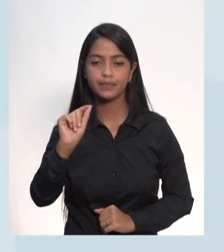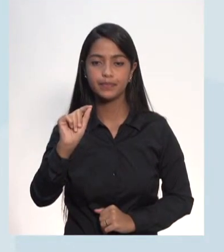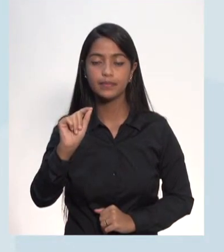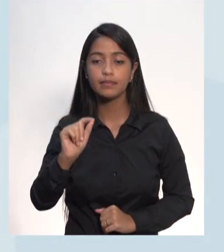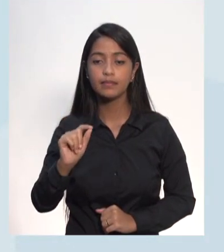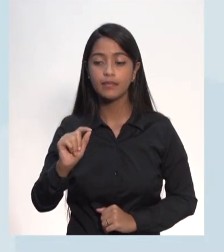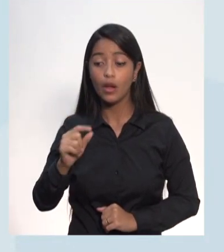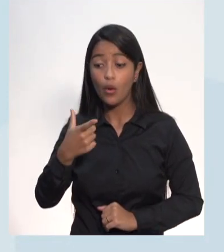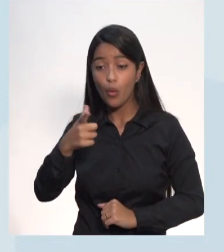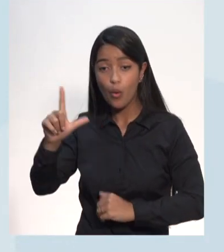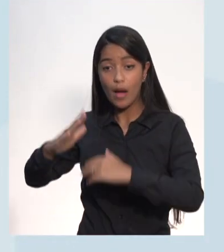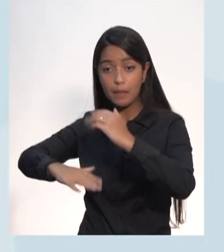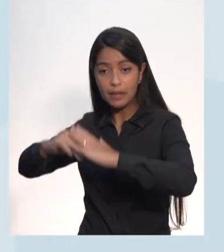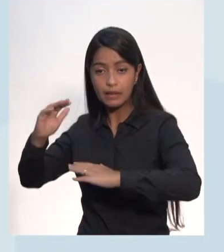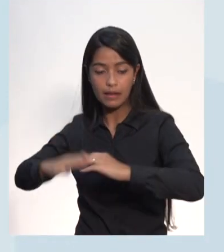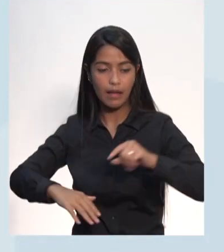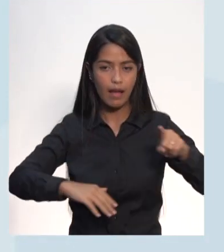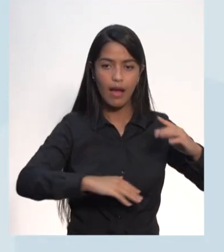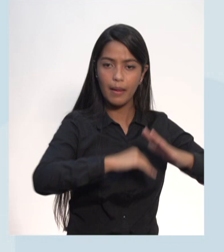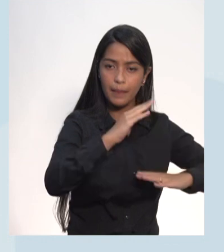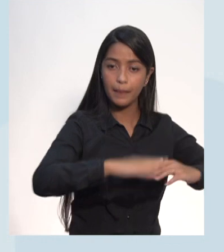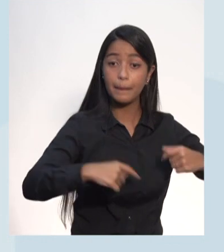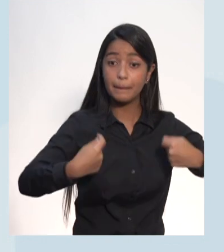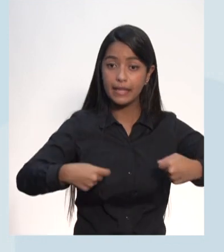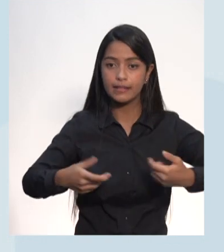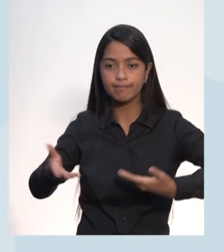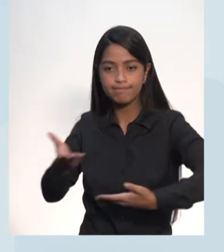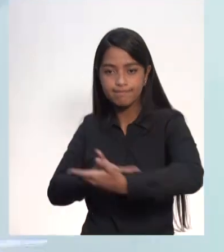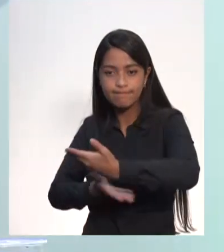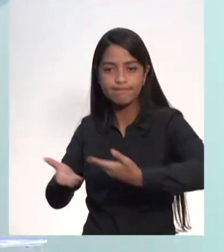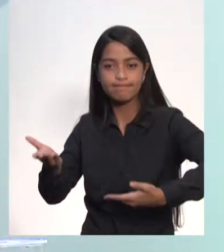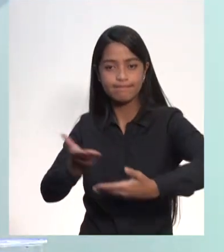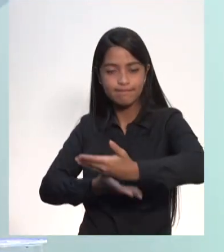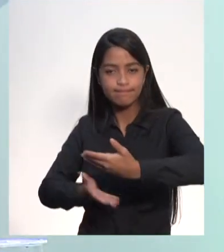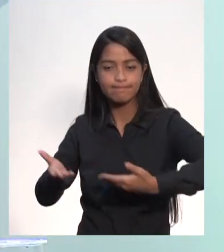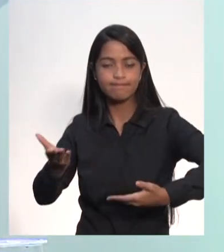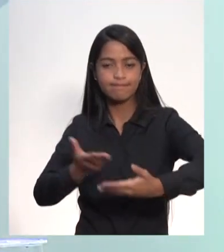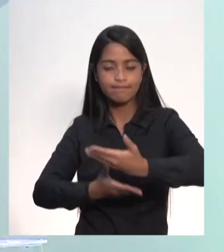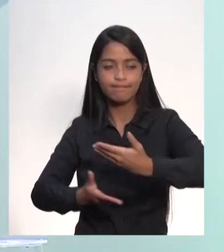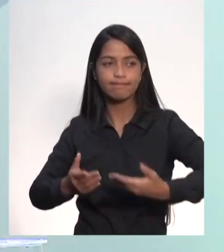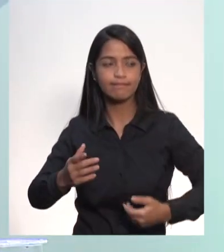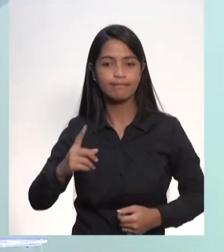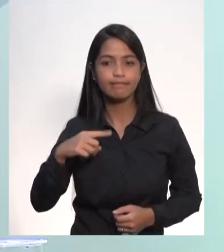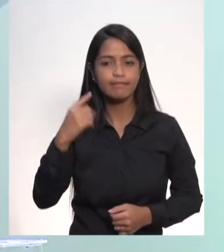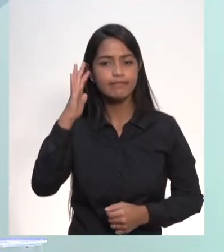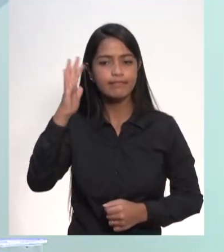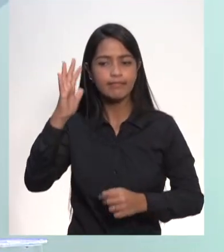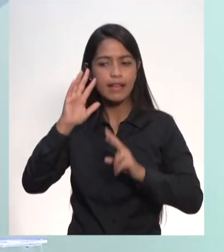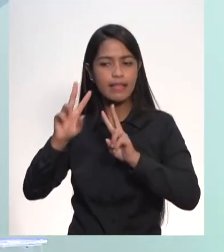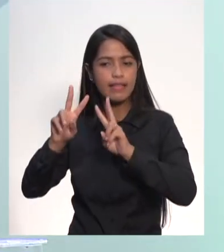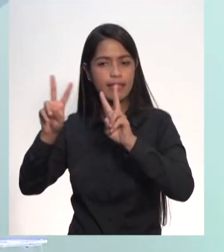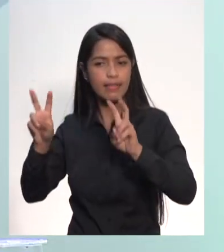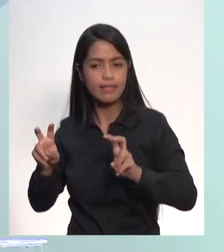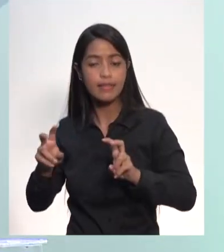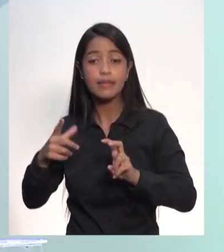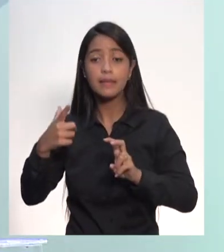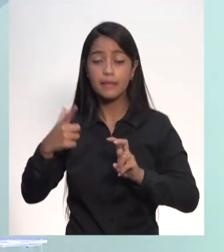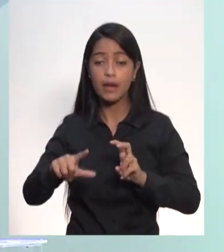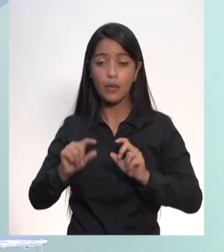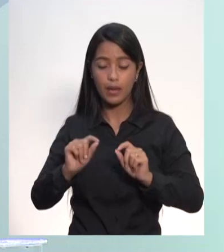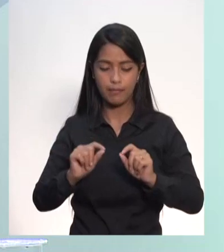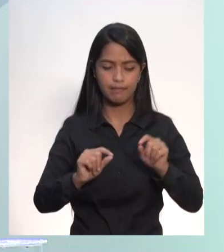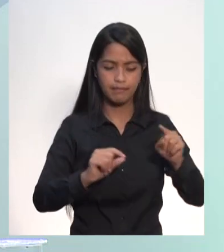outras habilidades do bimestre. Né? Então, além da gente pensar a unidade temática, a gente pensou em articular